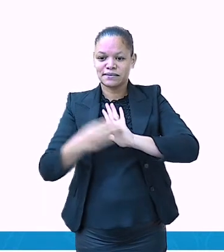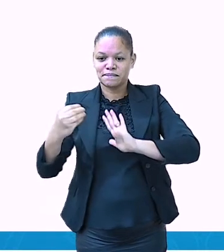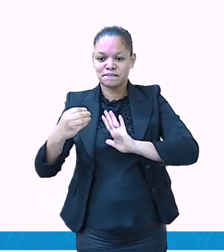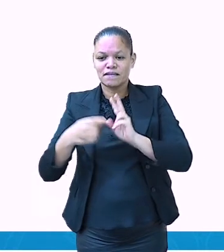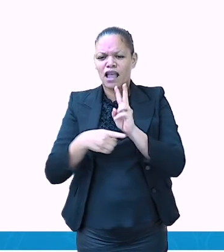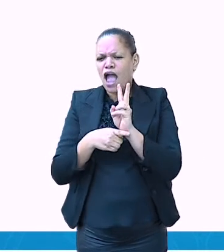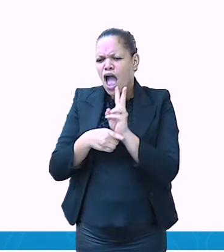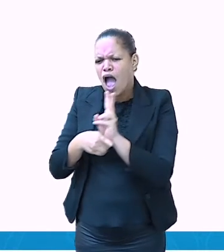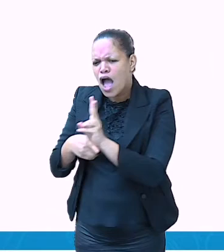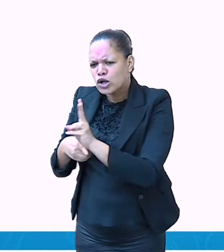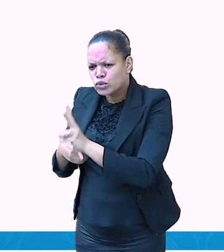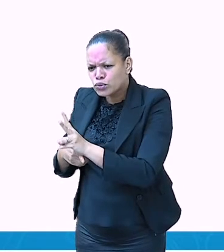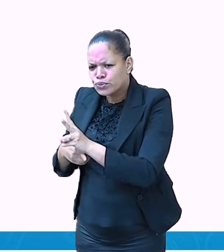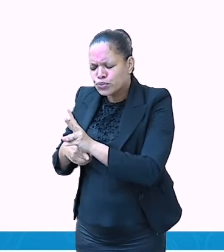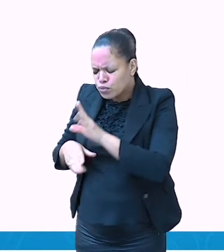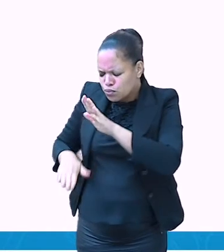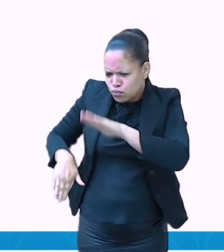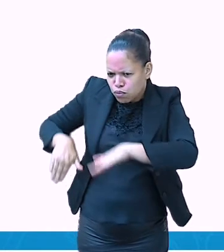tá?